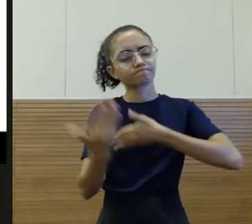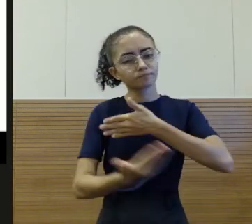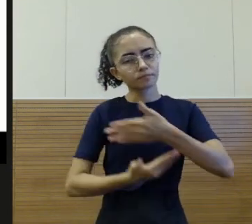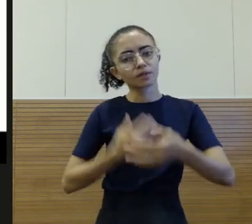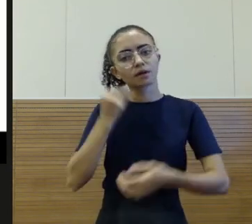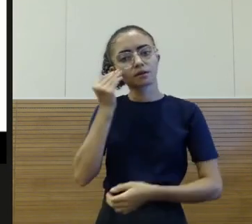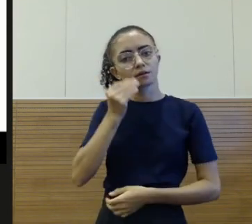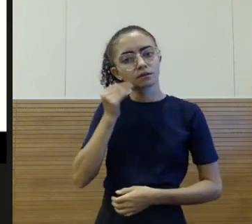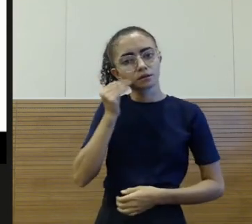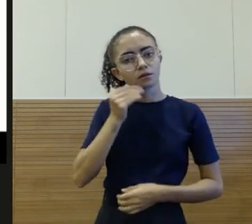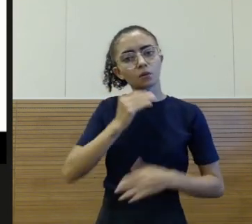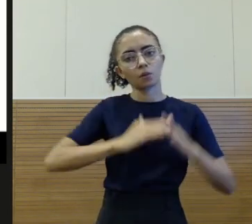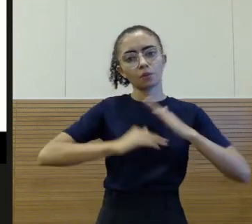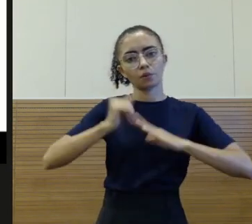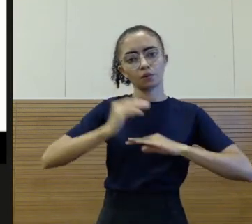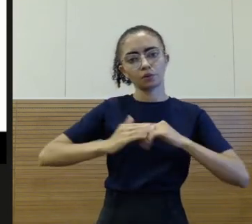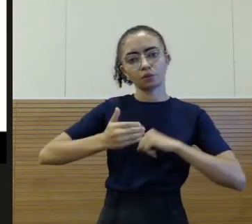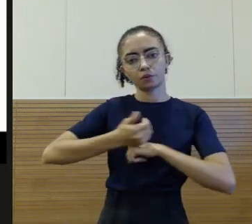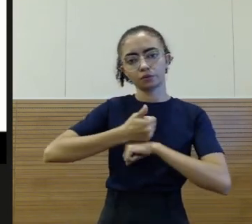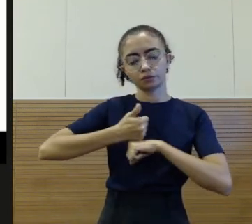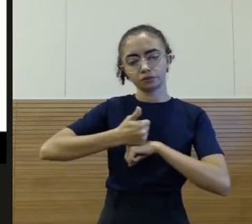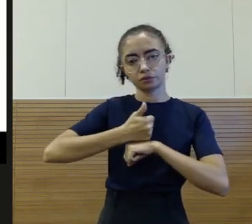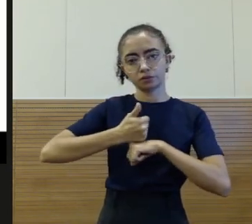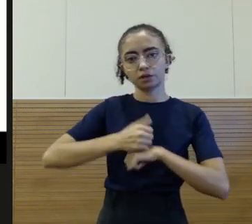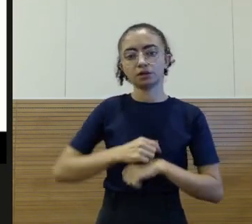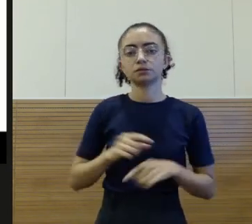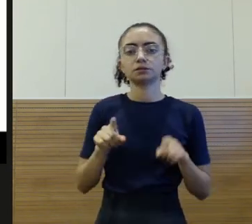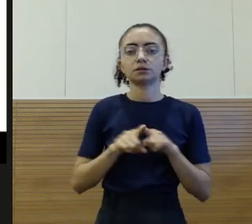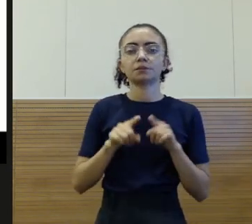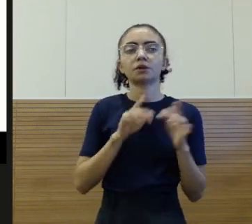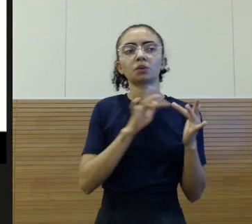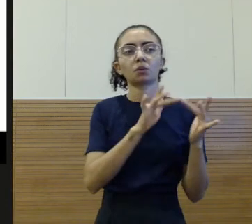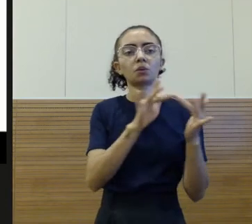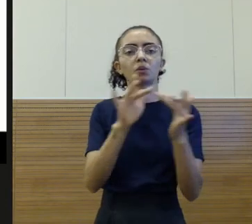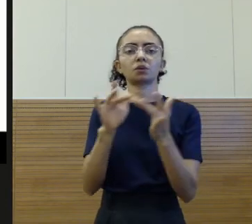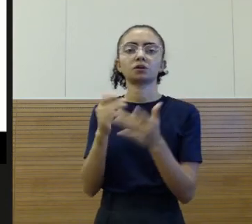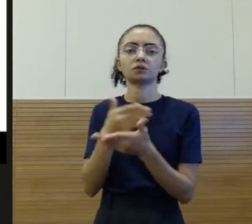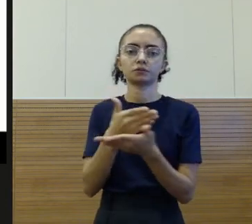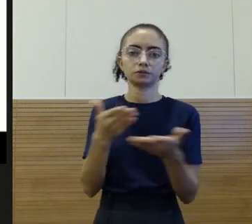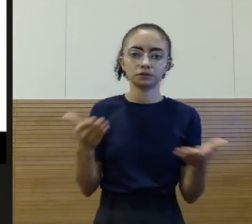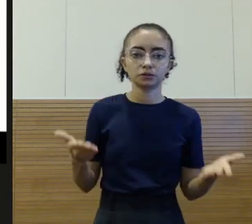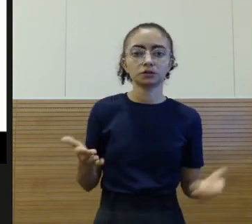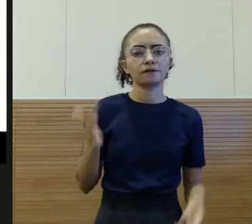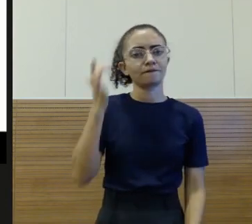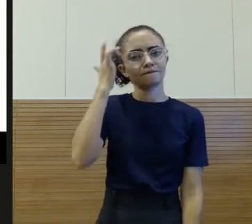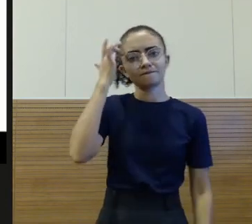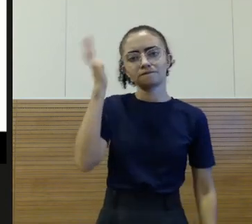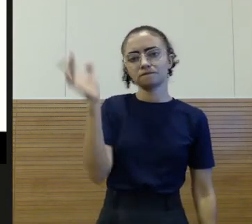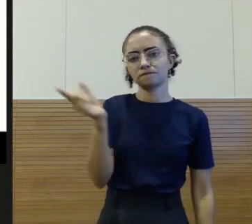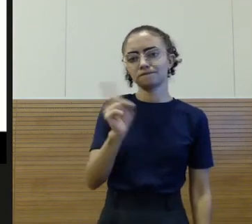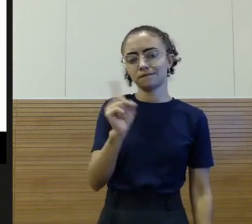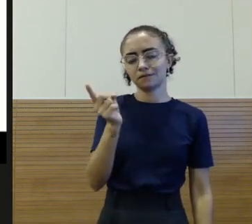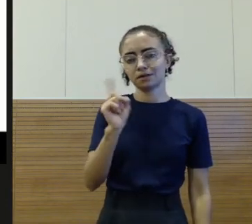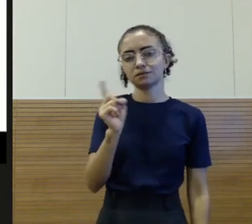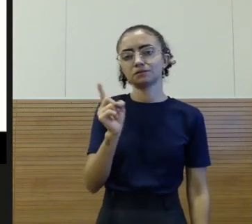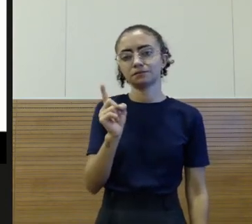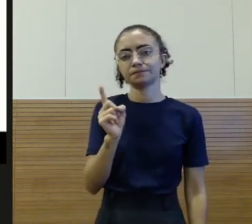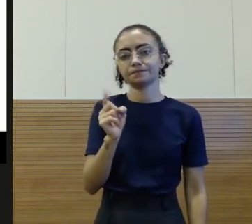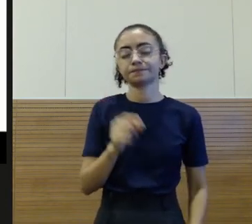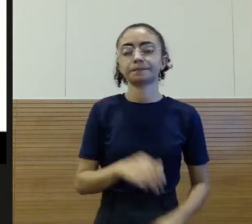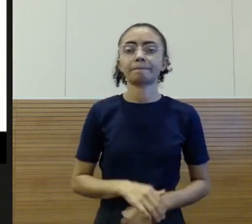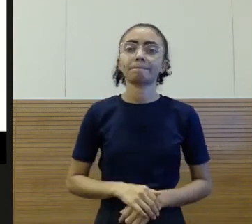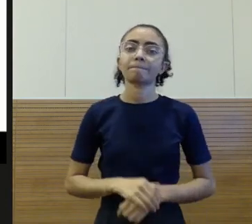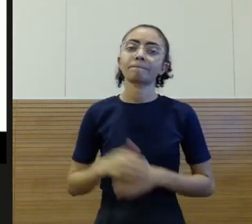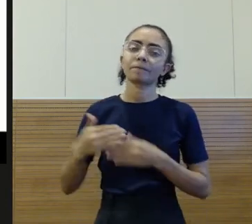os especialistas, essa proximidade com vocês. Não foi fácil e parece que